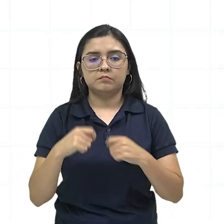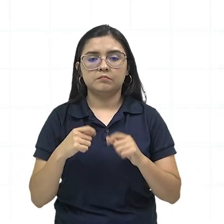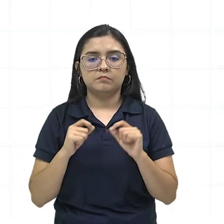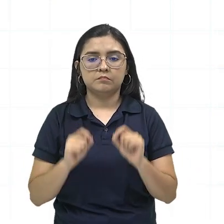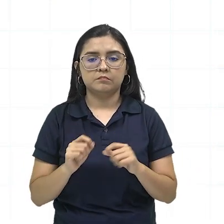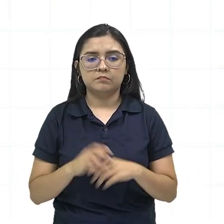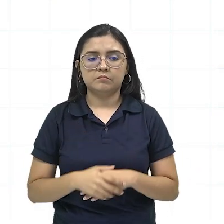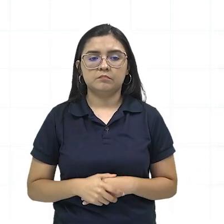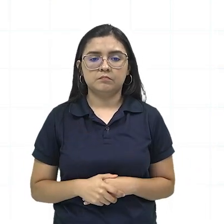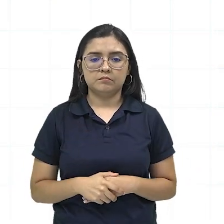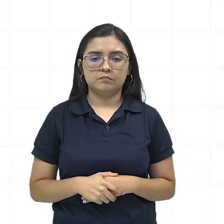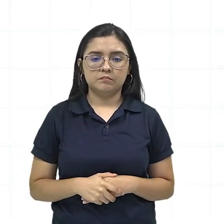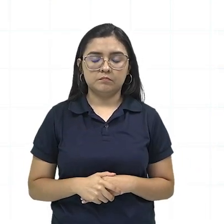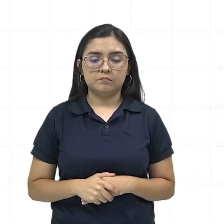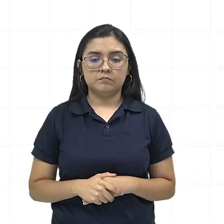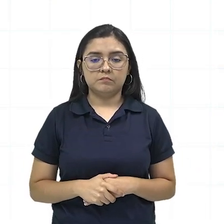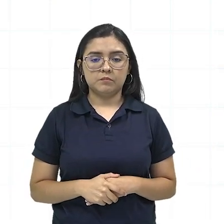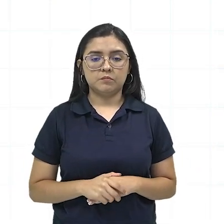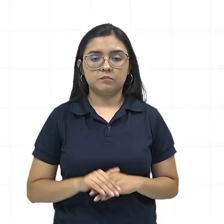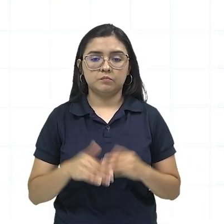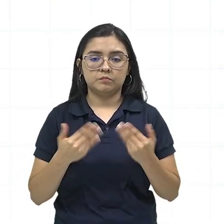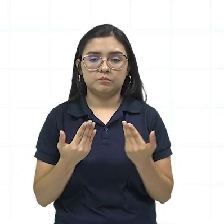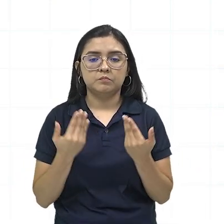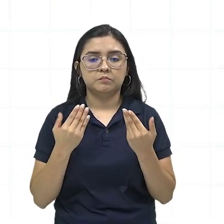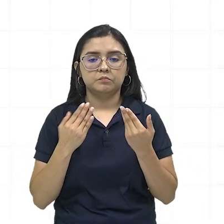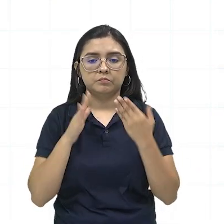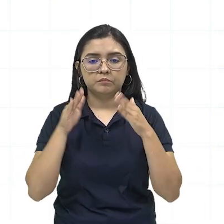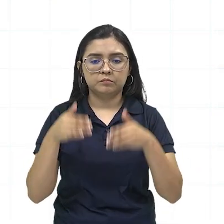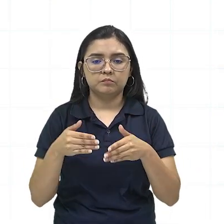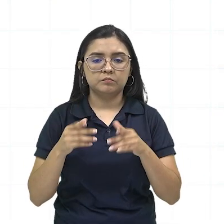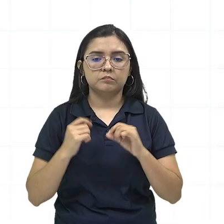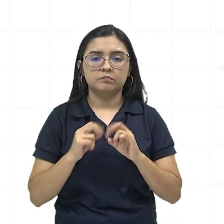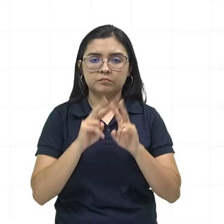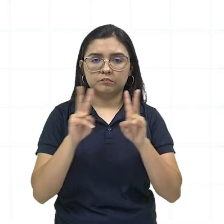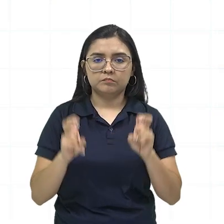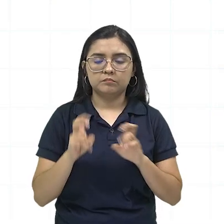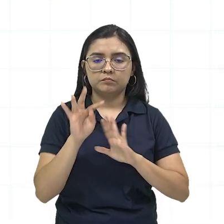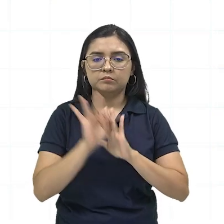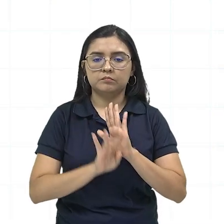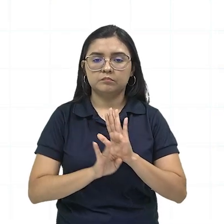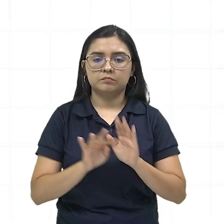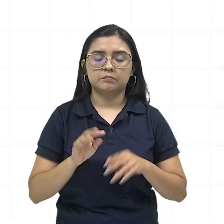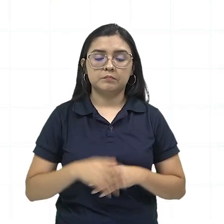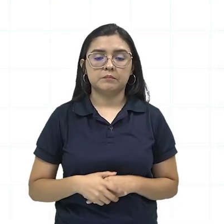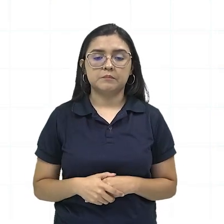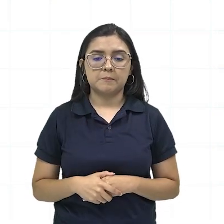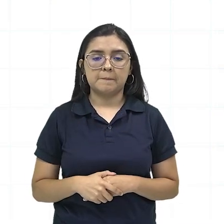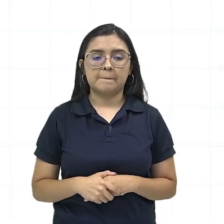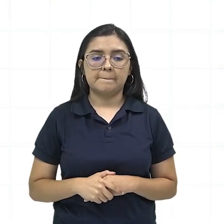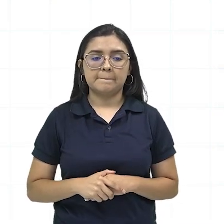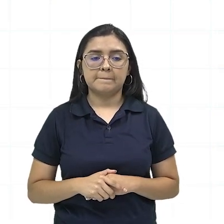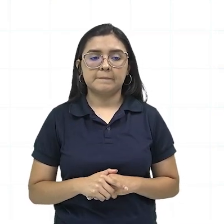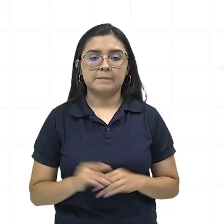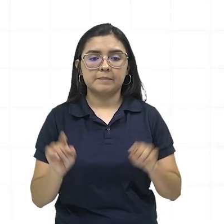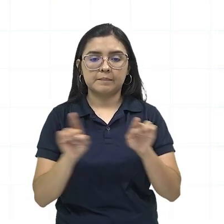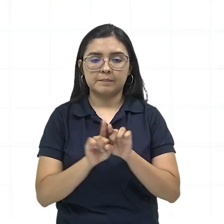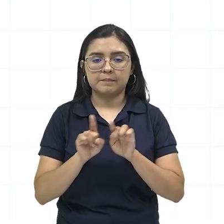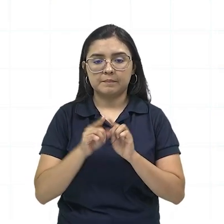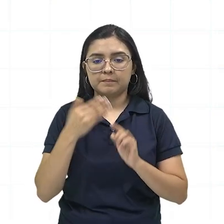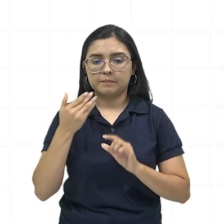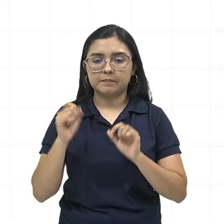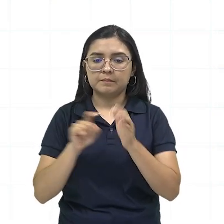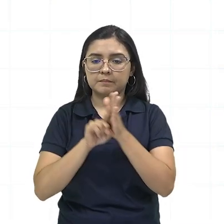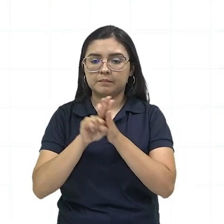sendo concluído, voltado justamente para aquilo que foi abordado durante o texto. Então essa abordagem não apenas fortalece a integridade da pesquisa